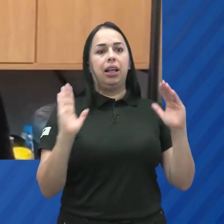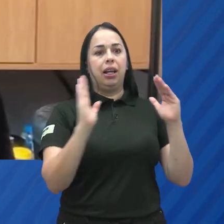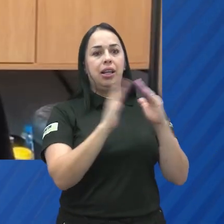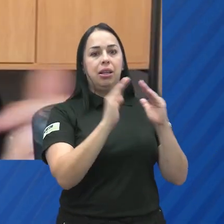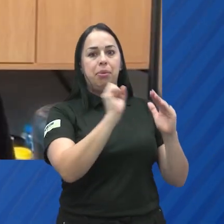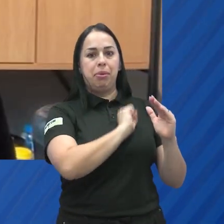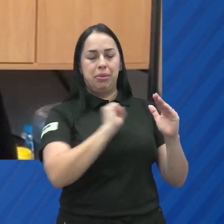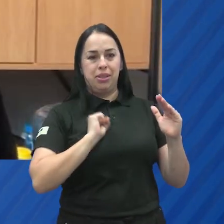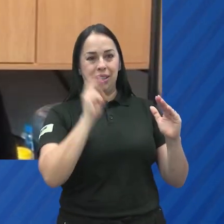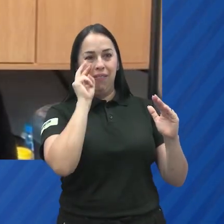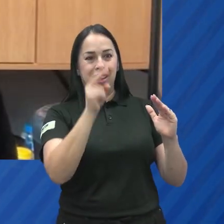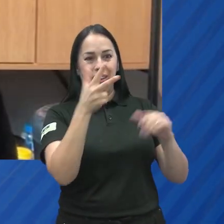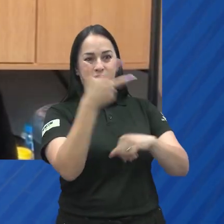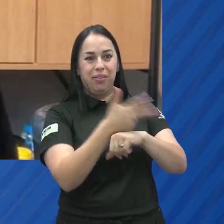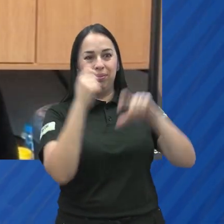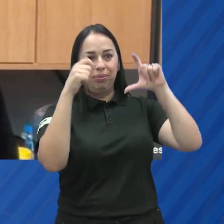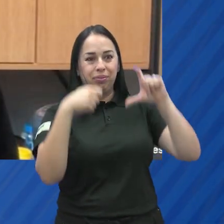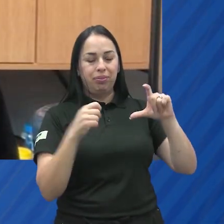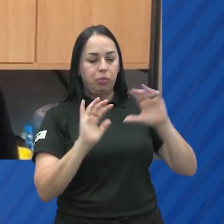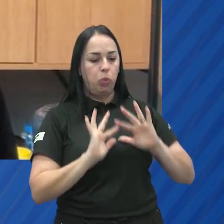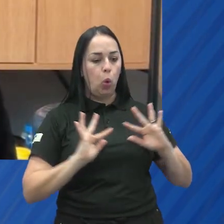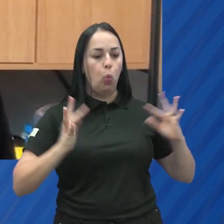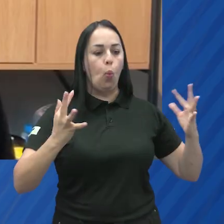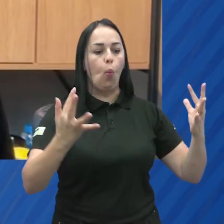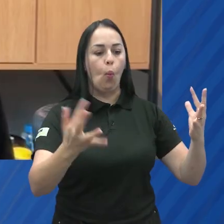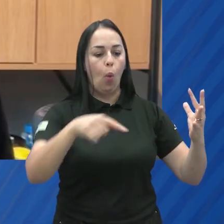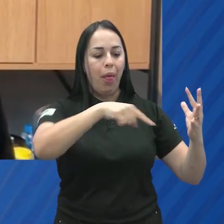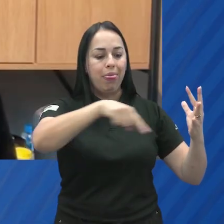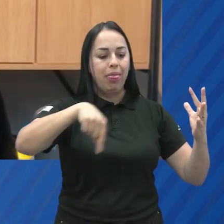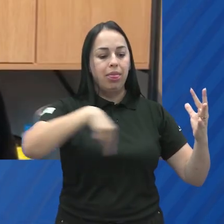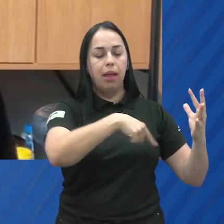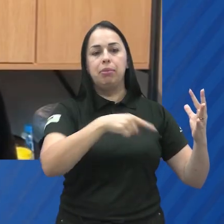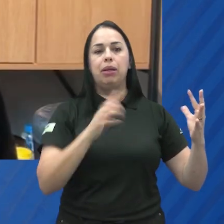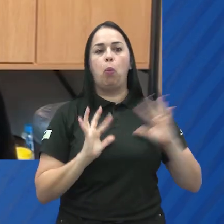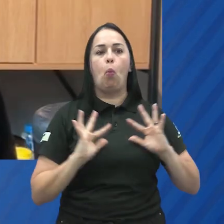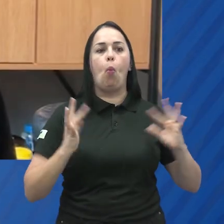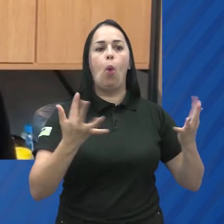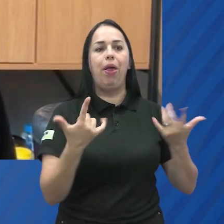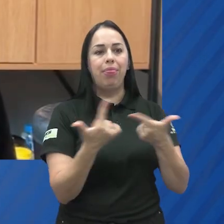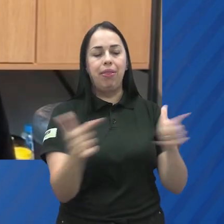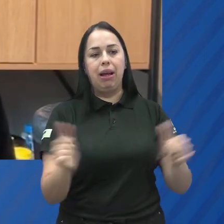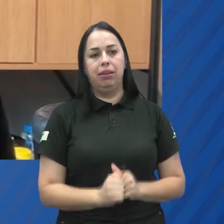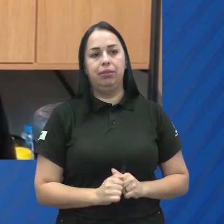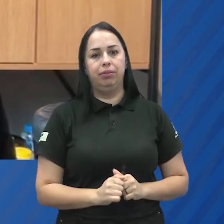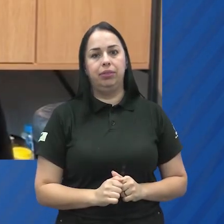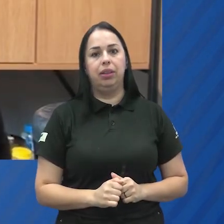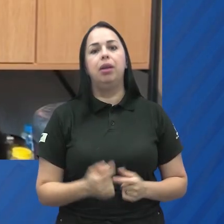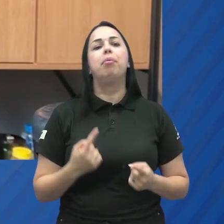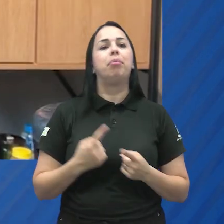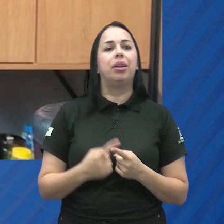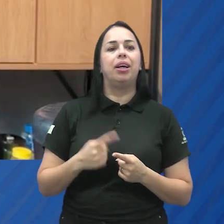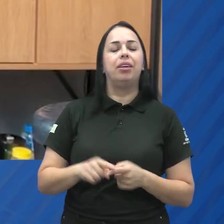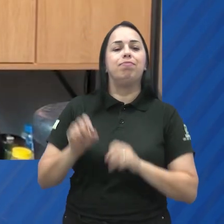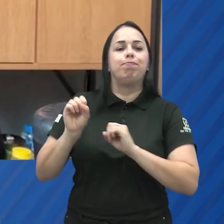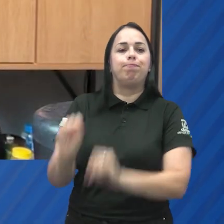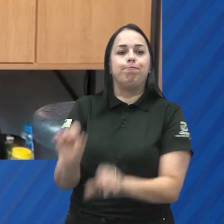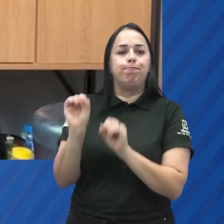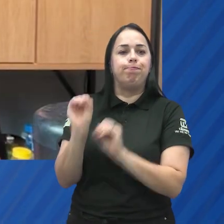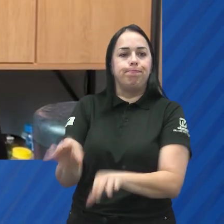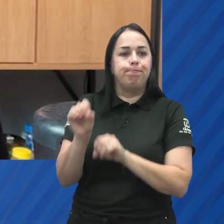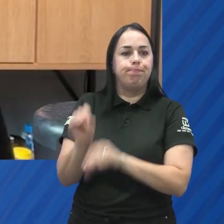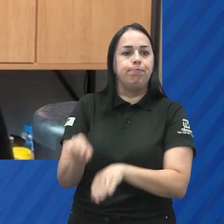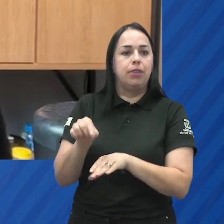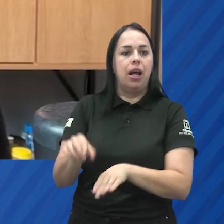minha sogra, na filmagem ali, dá pra ver que não tem cerca em volta da piscina. Porque desde pequeno a gente